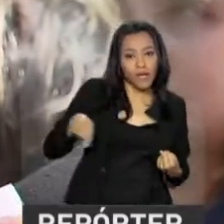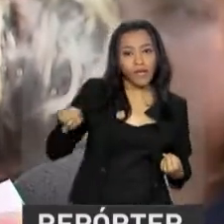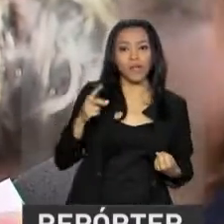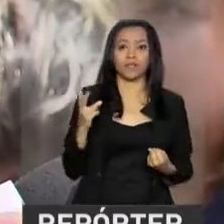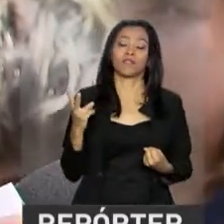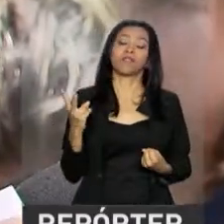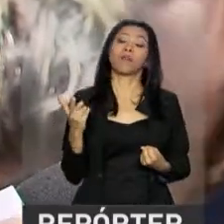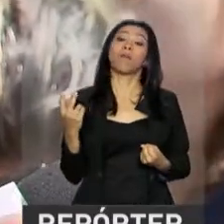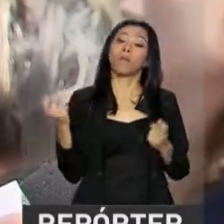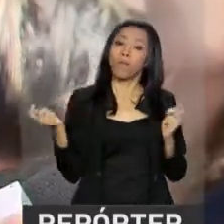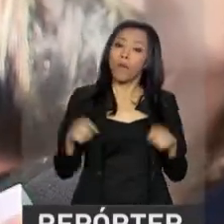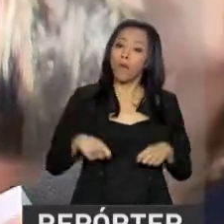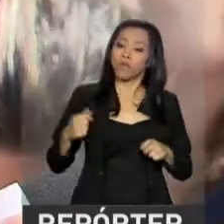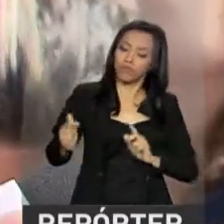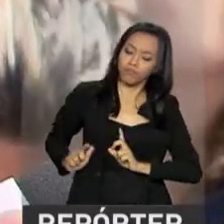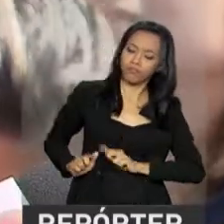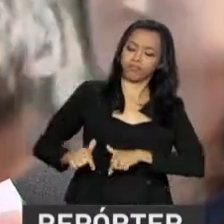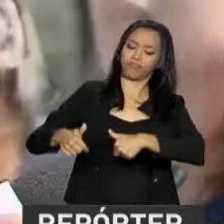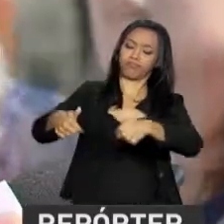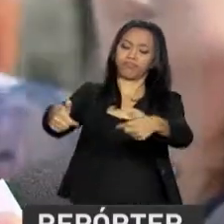melhor atuar